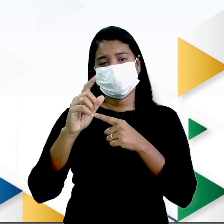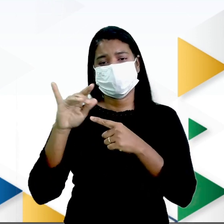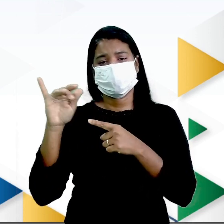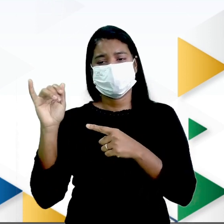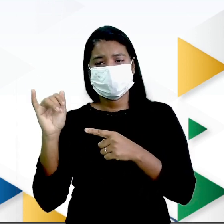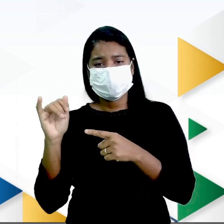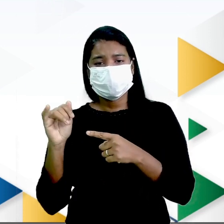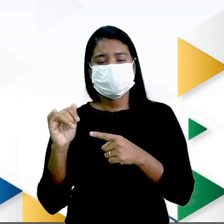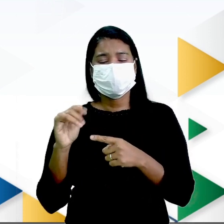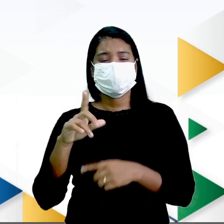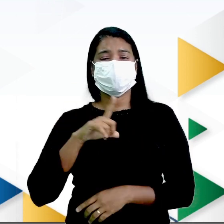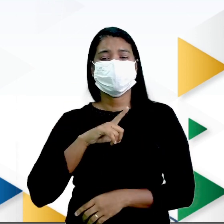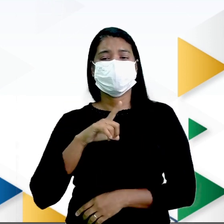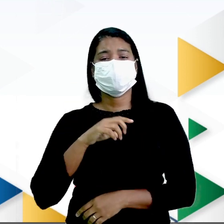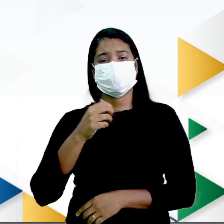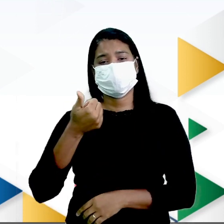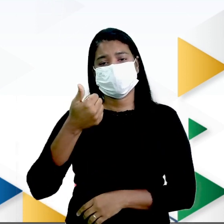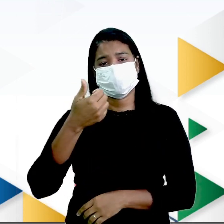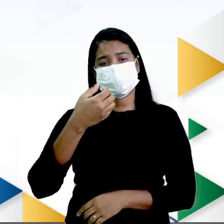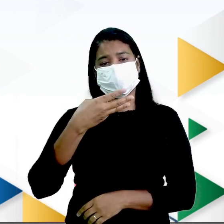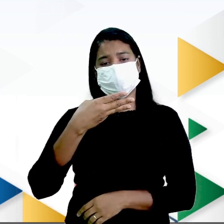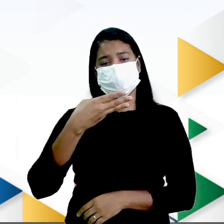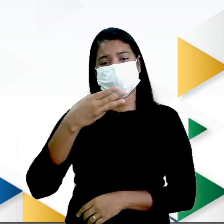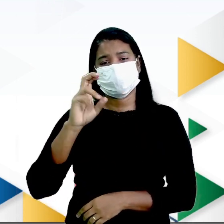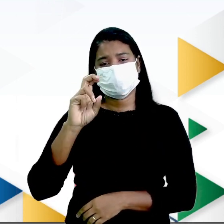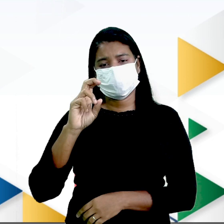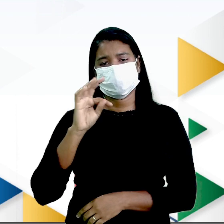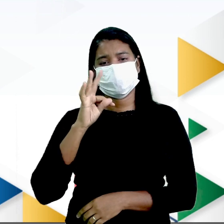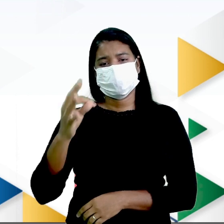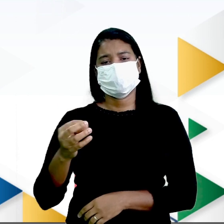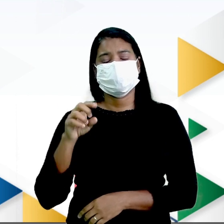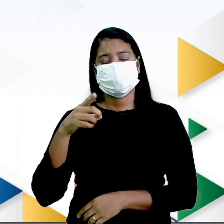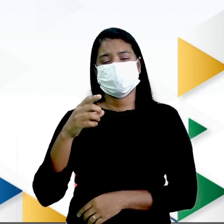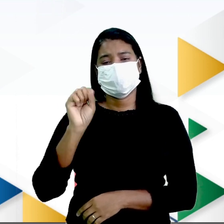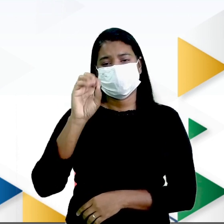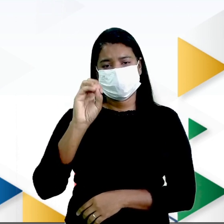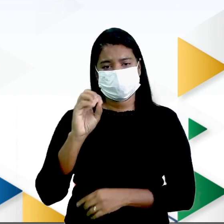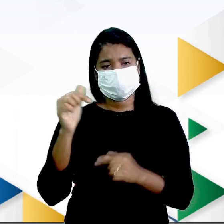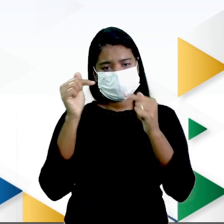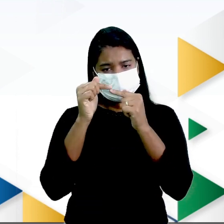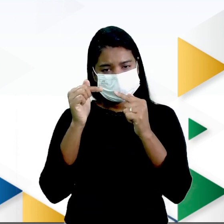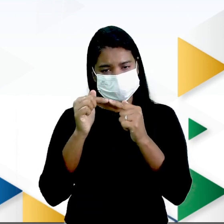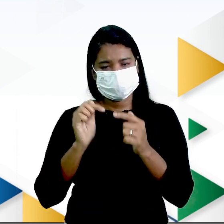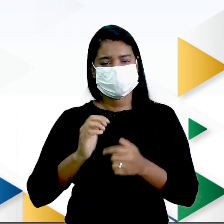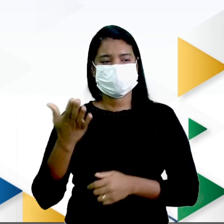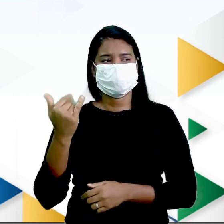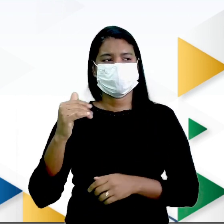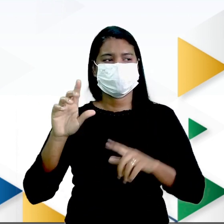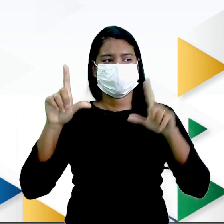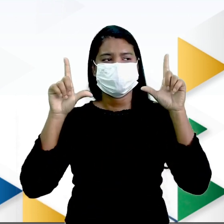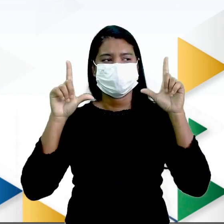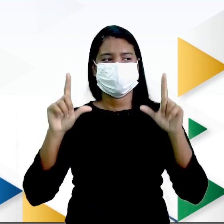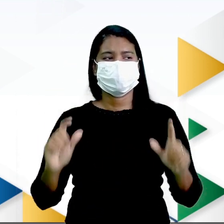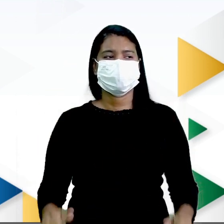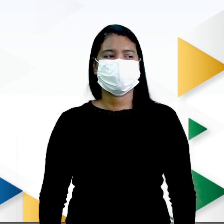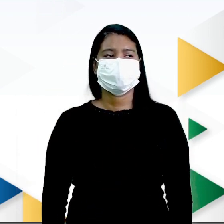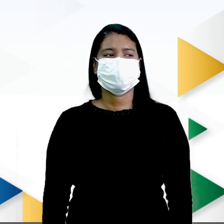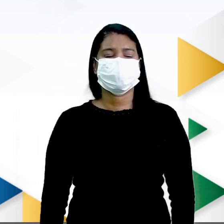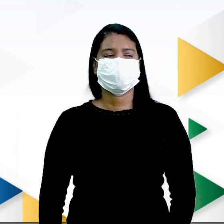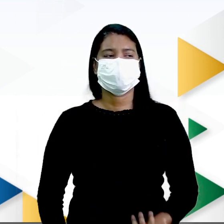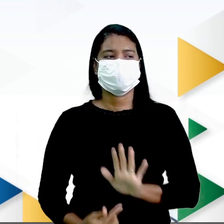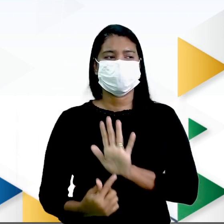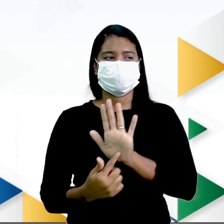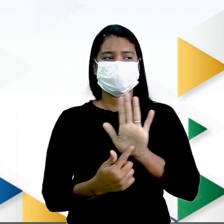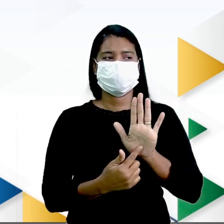ângulo interno, ele tem 135 graus, no total de 1080. Combinado? Então vem comigo agora, porque eu vou te mostrar isso